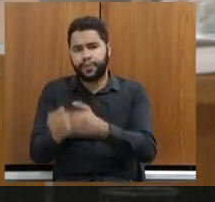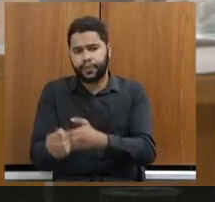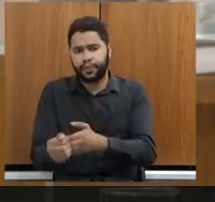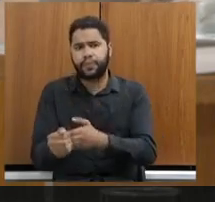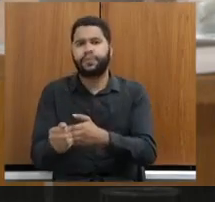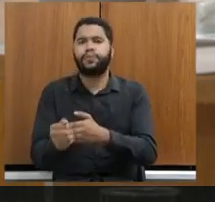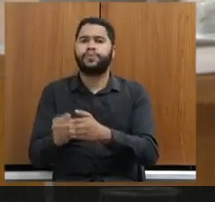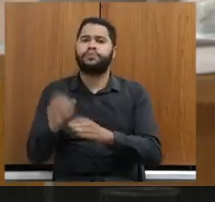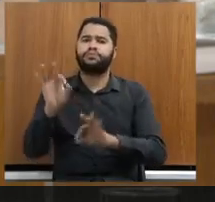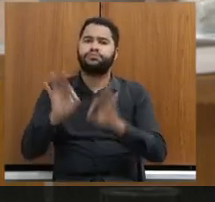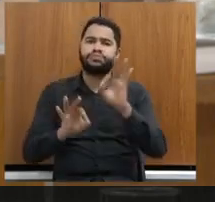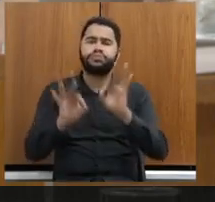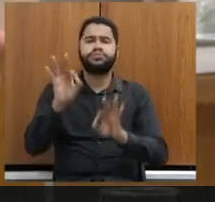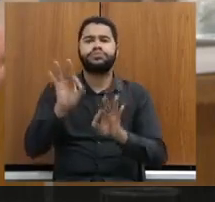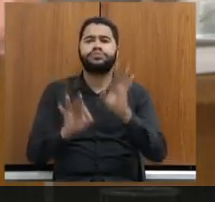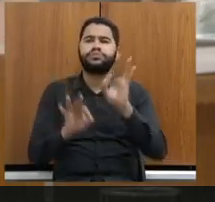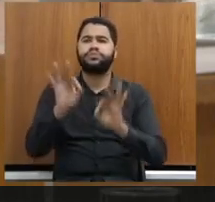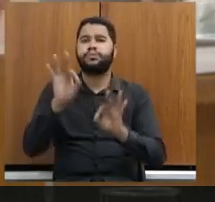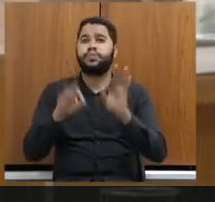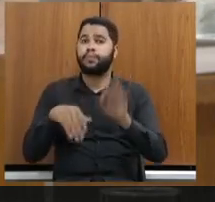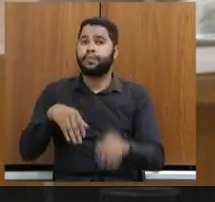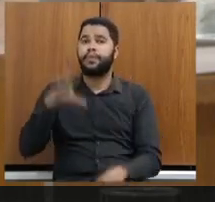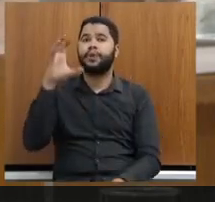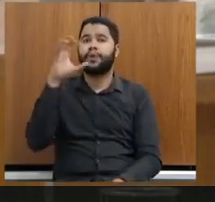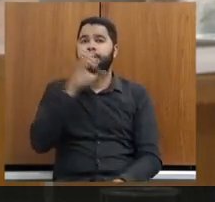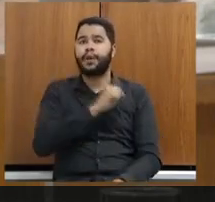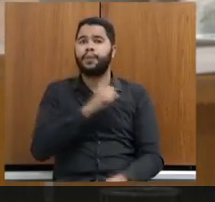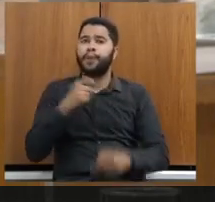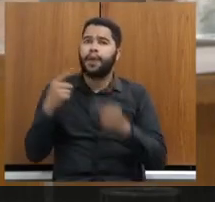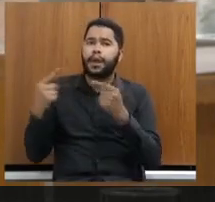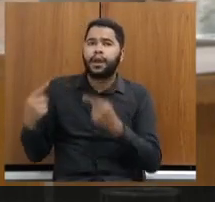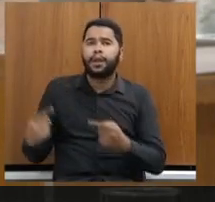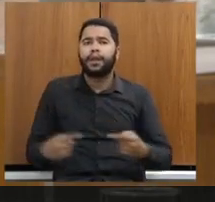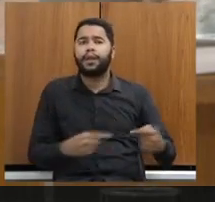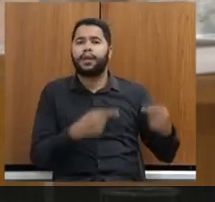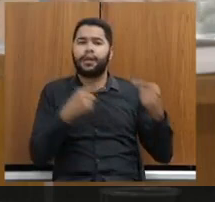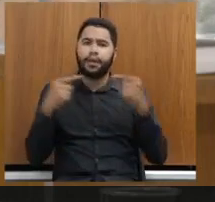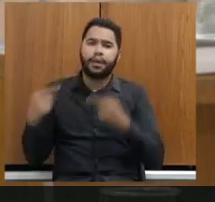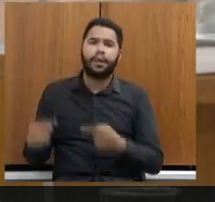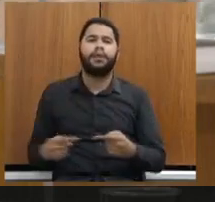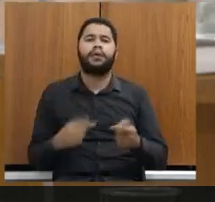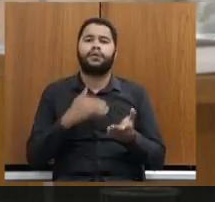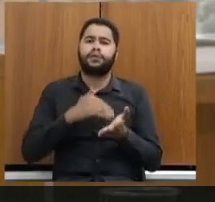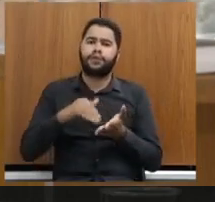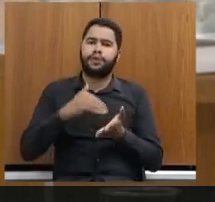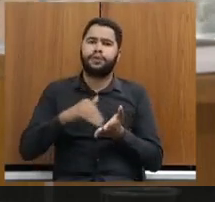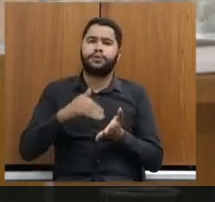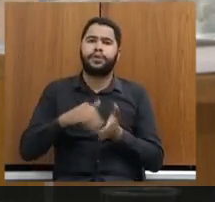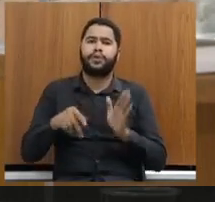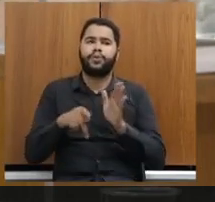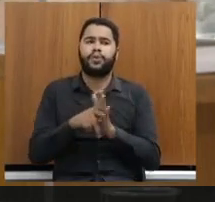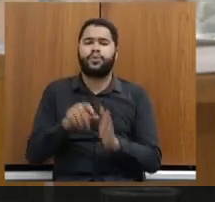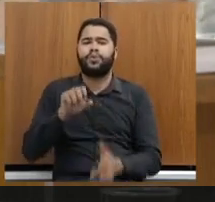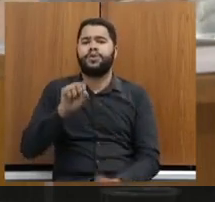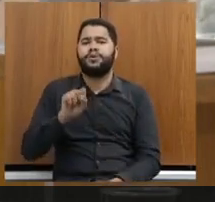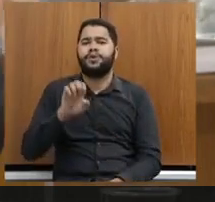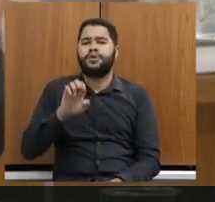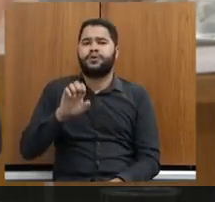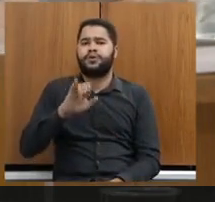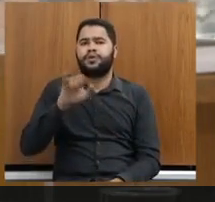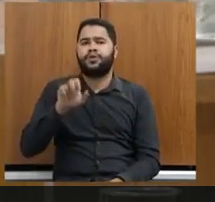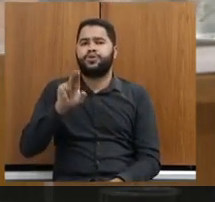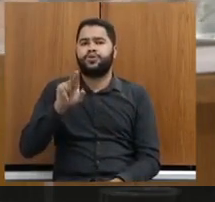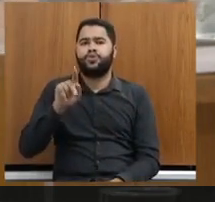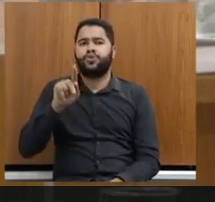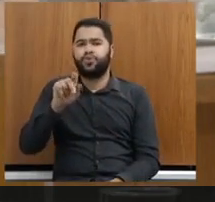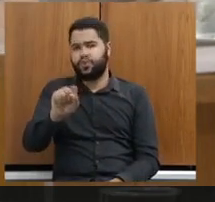recambiamento de preso sejam mais rápido sido discutido com o secretário da sejusp para que é nós